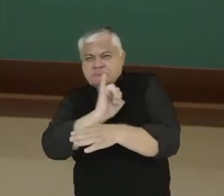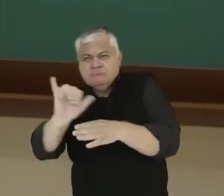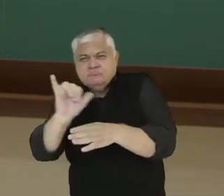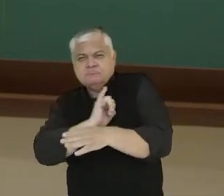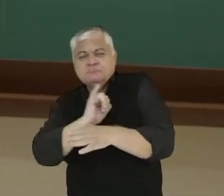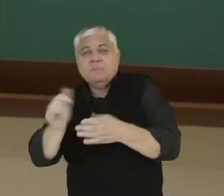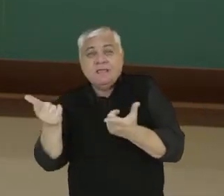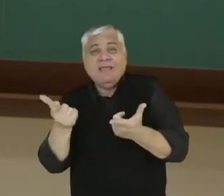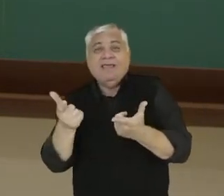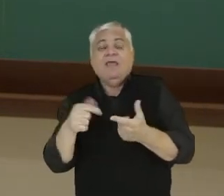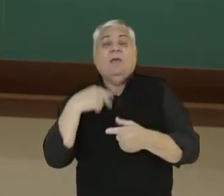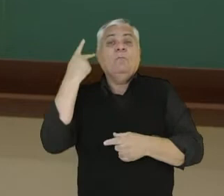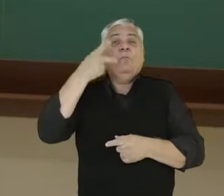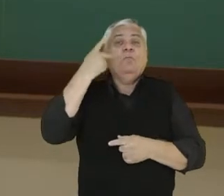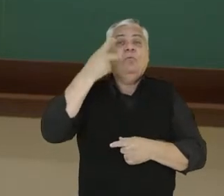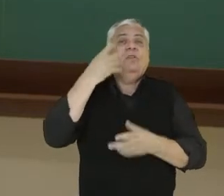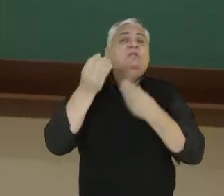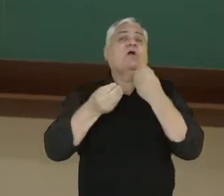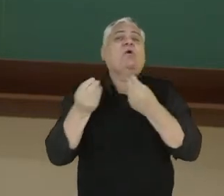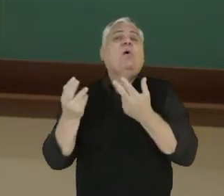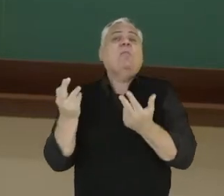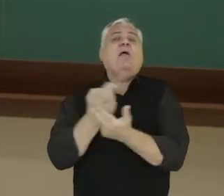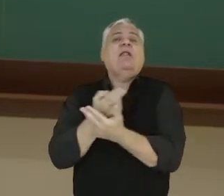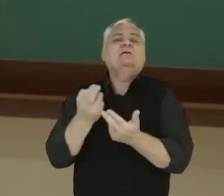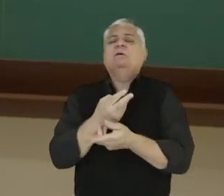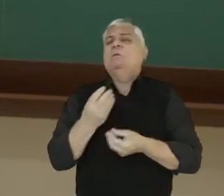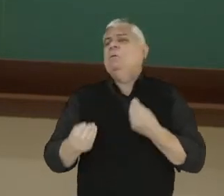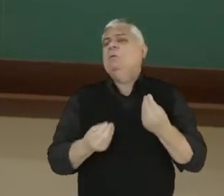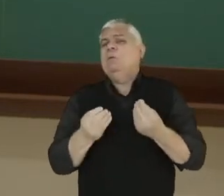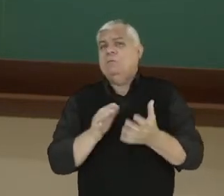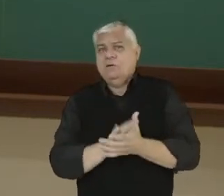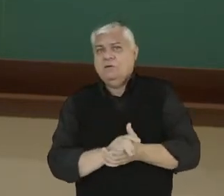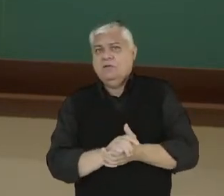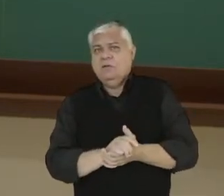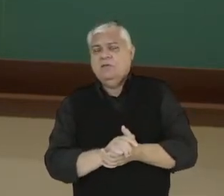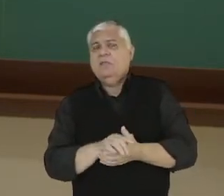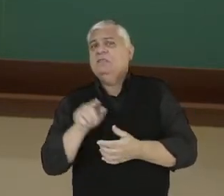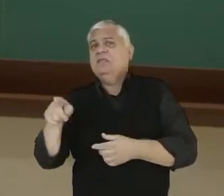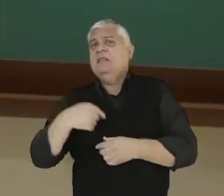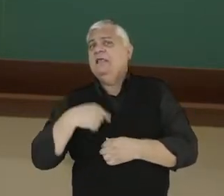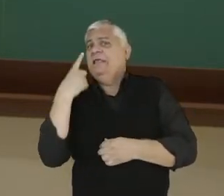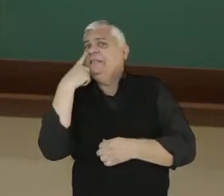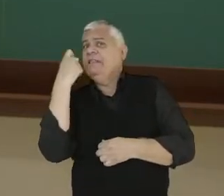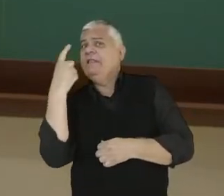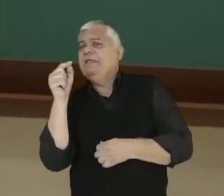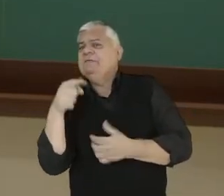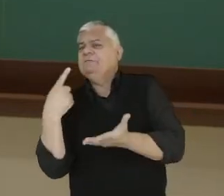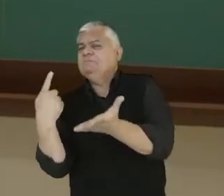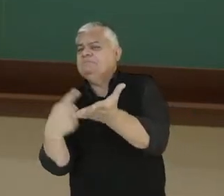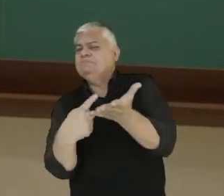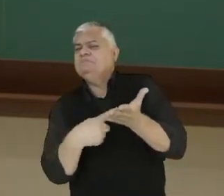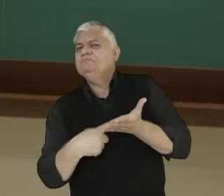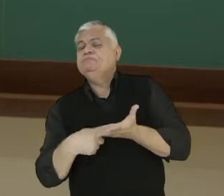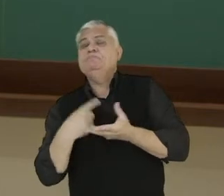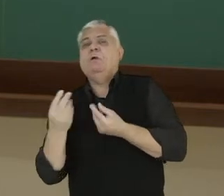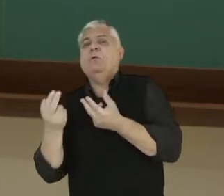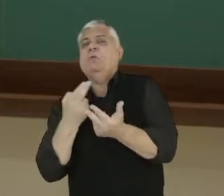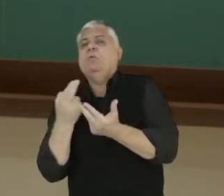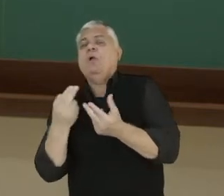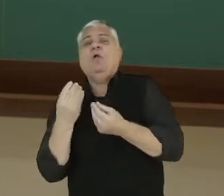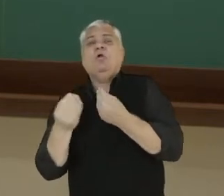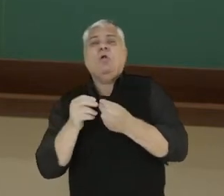e estabelece relações com outros países? Quais são seus interesses em estabelecer relações